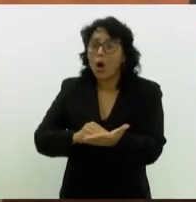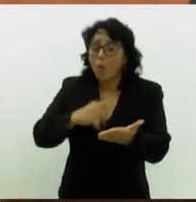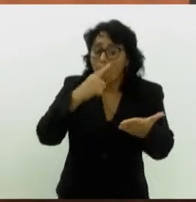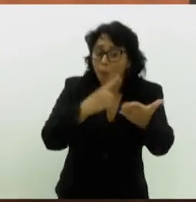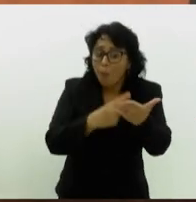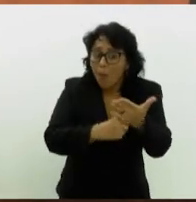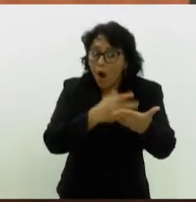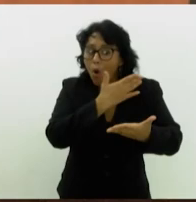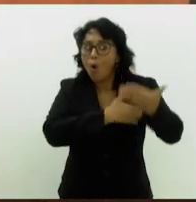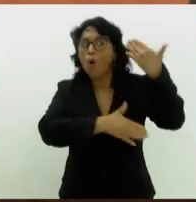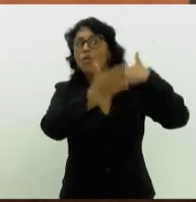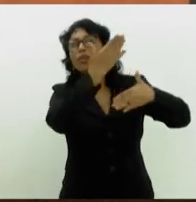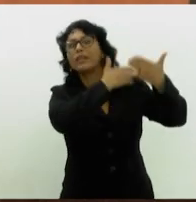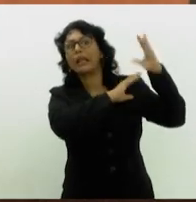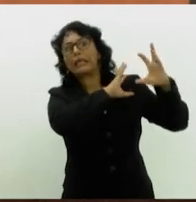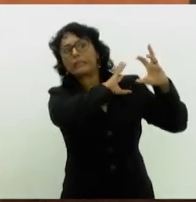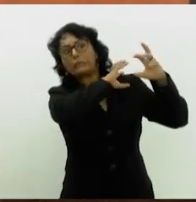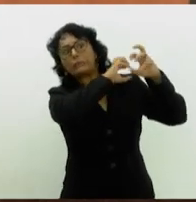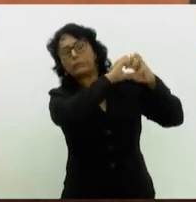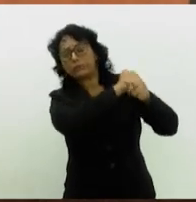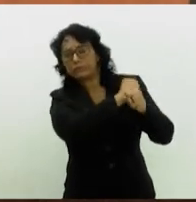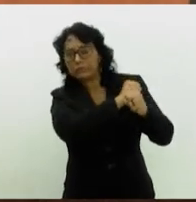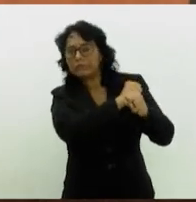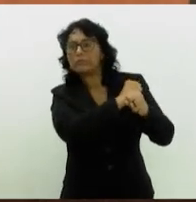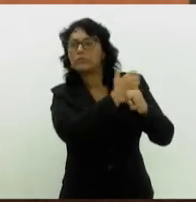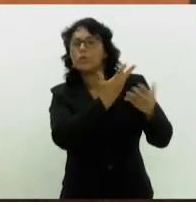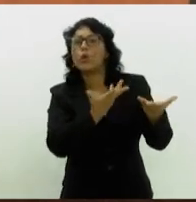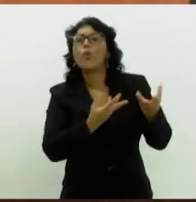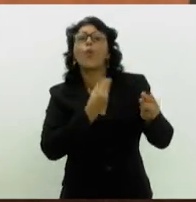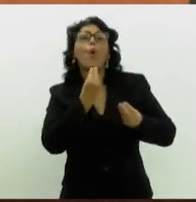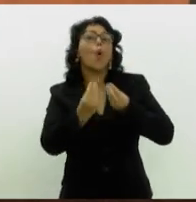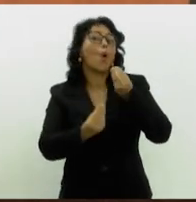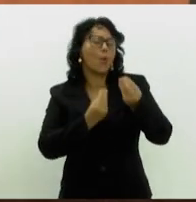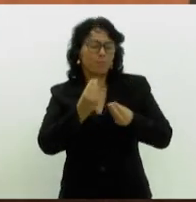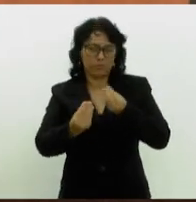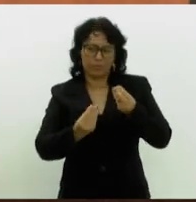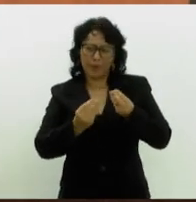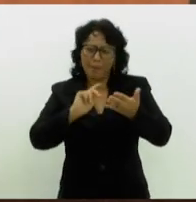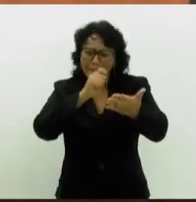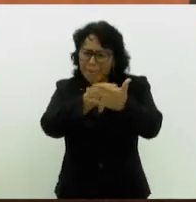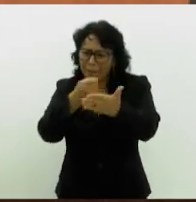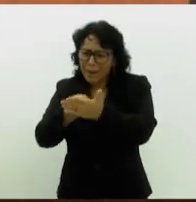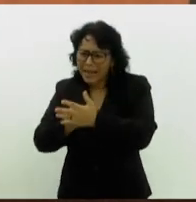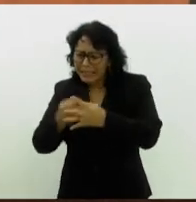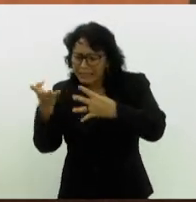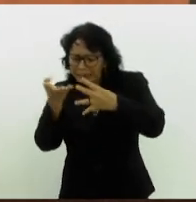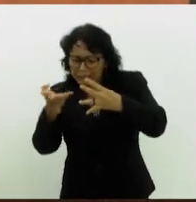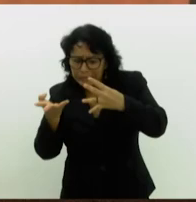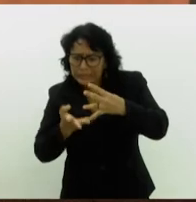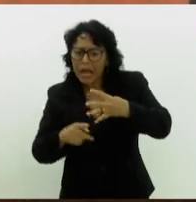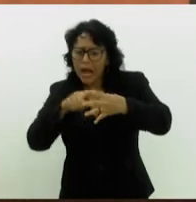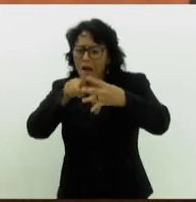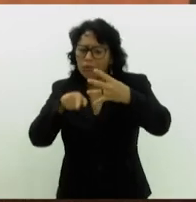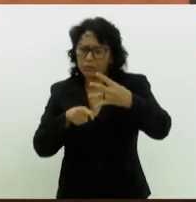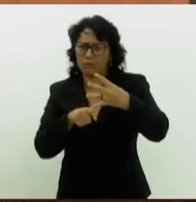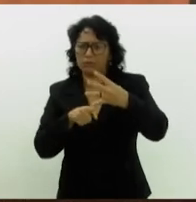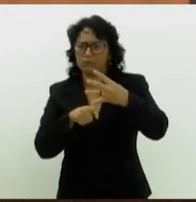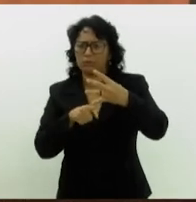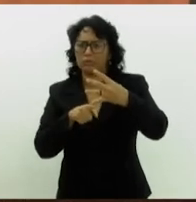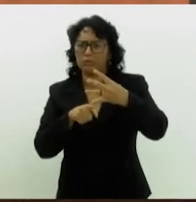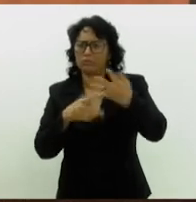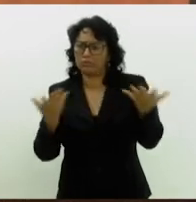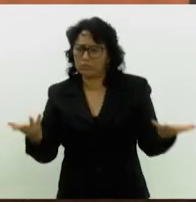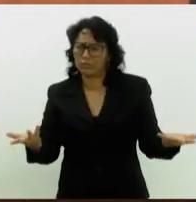recomposições acumuladas qual era a vedação para vagar essas parcelas do acordo era uma só